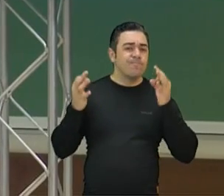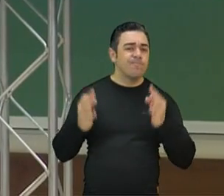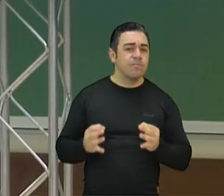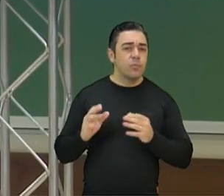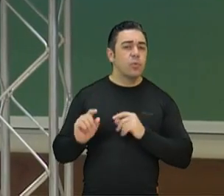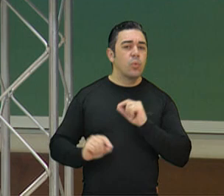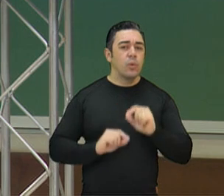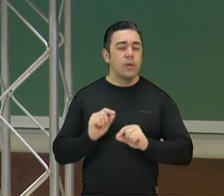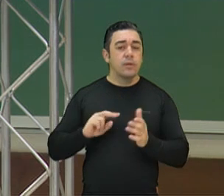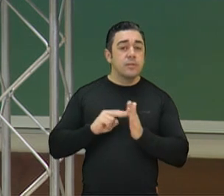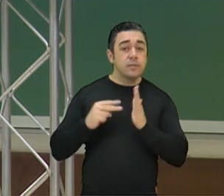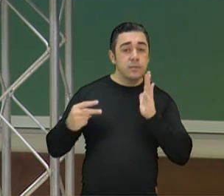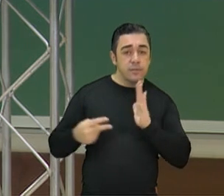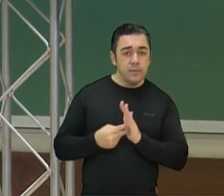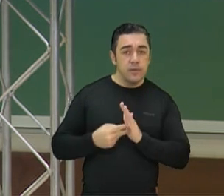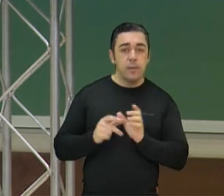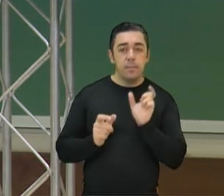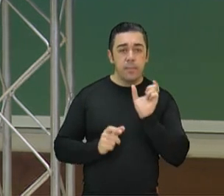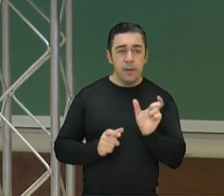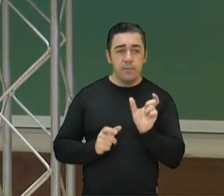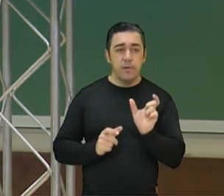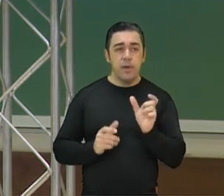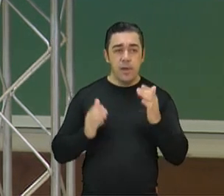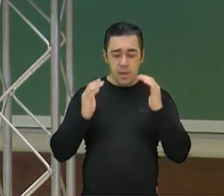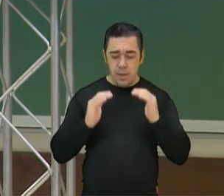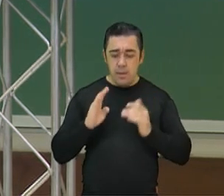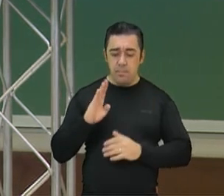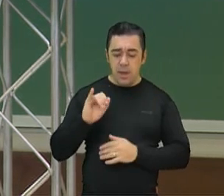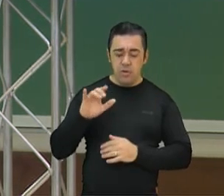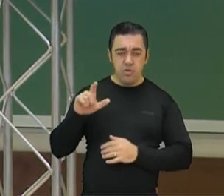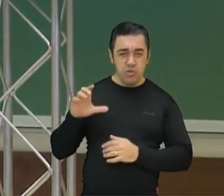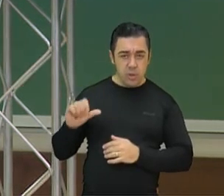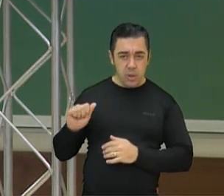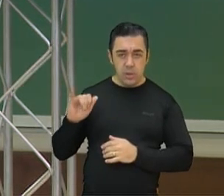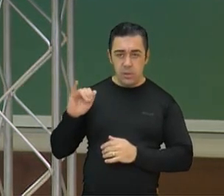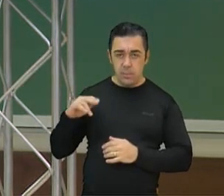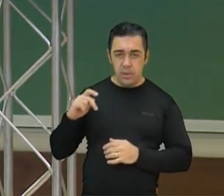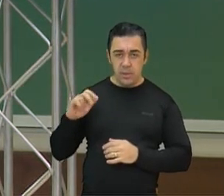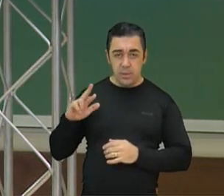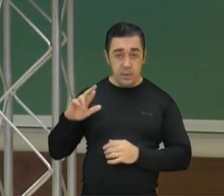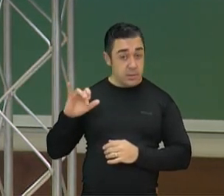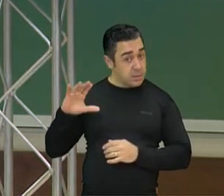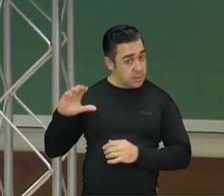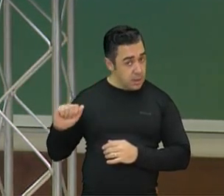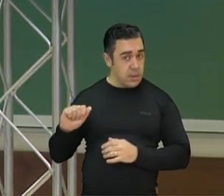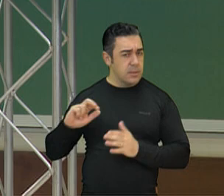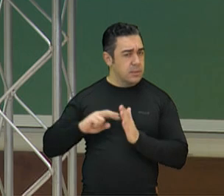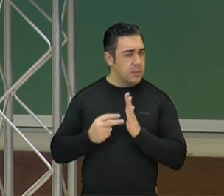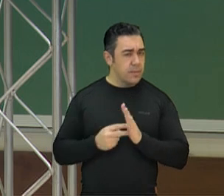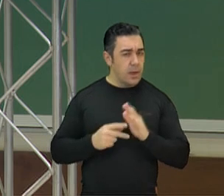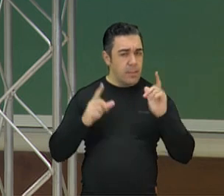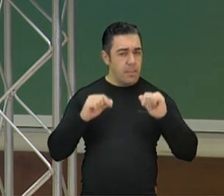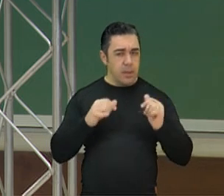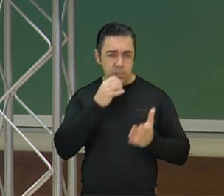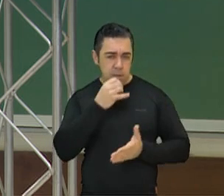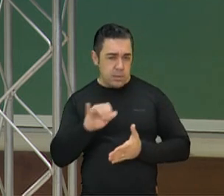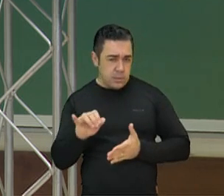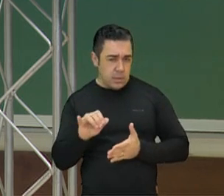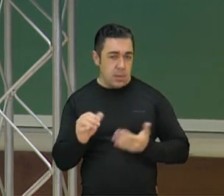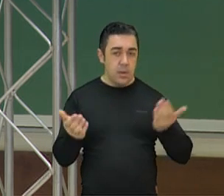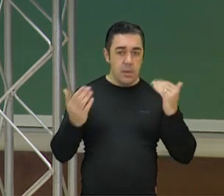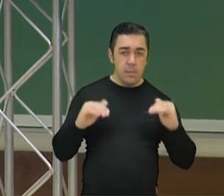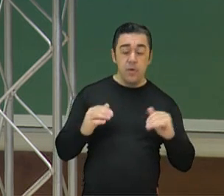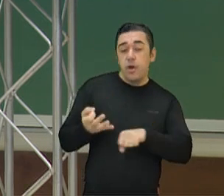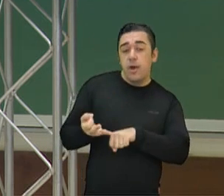correta quanto ao significado do termo baixa impedância. baixa corrente elétrica,